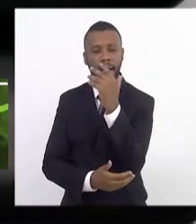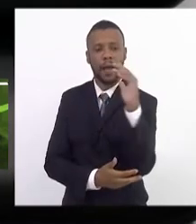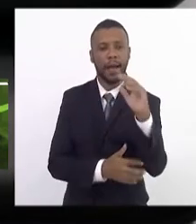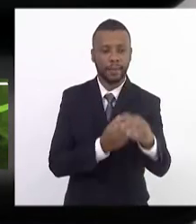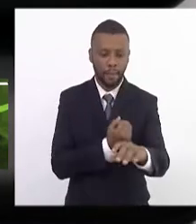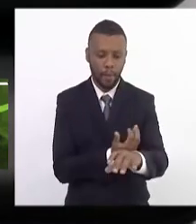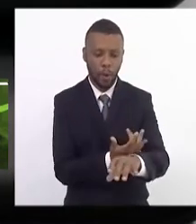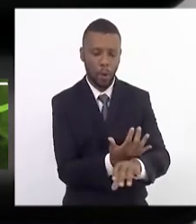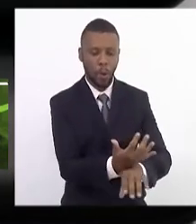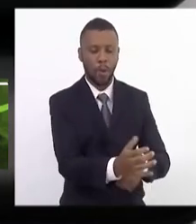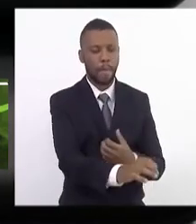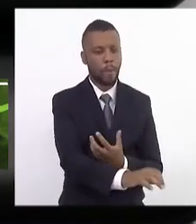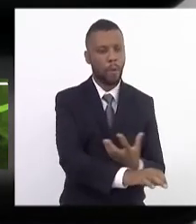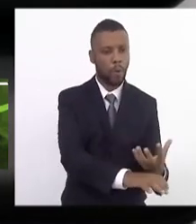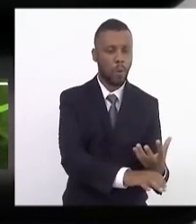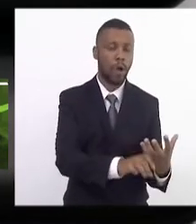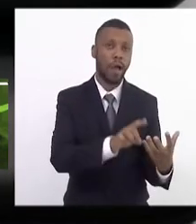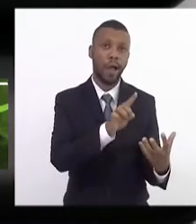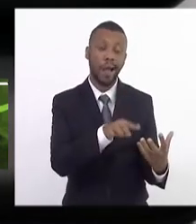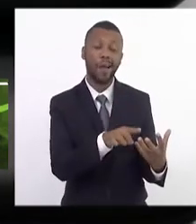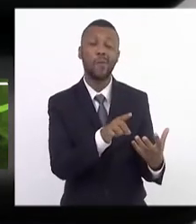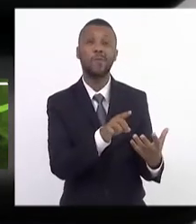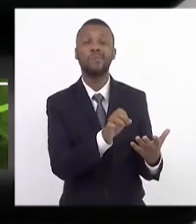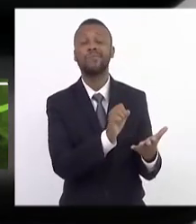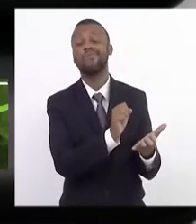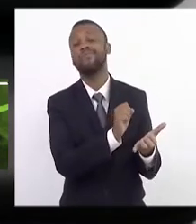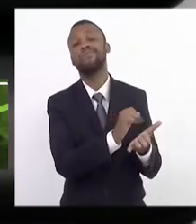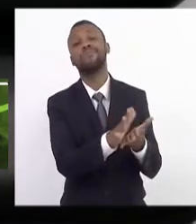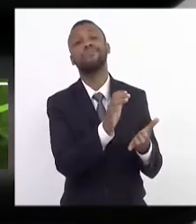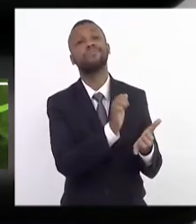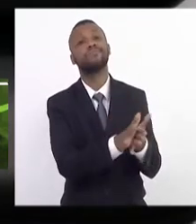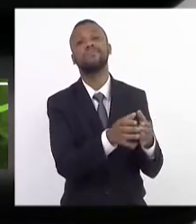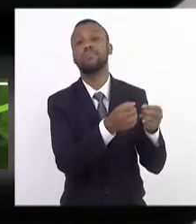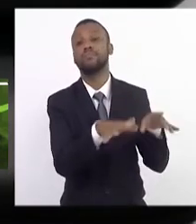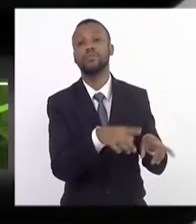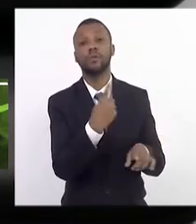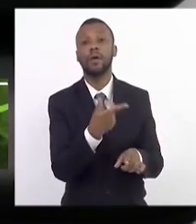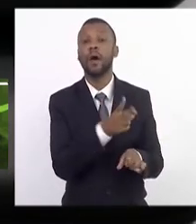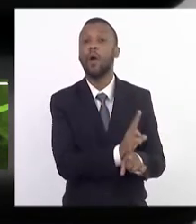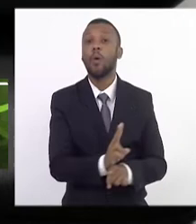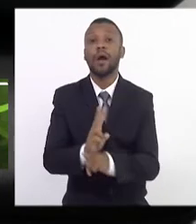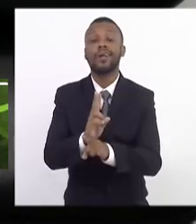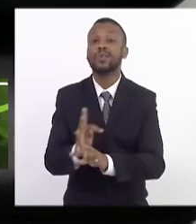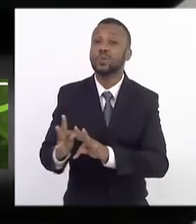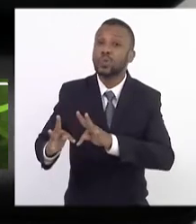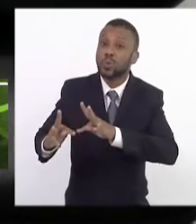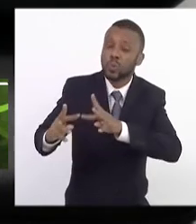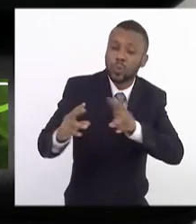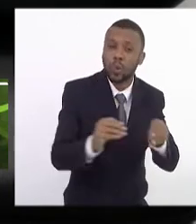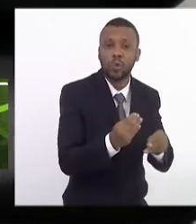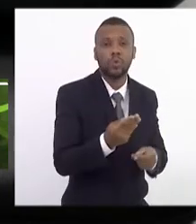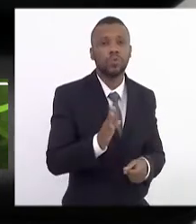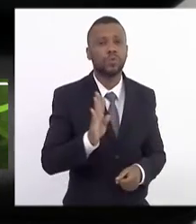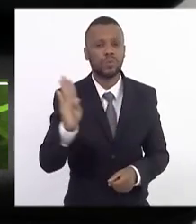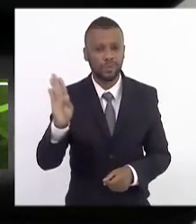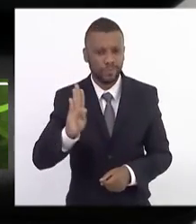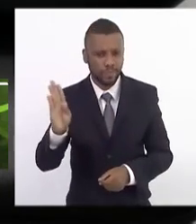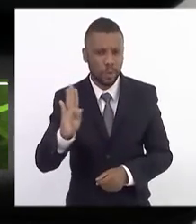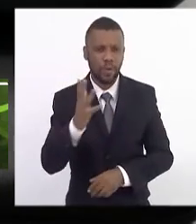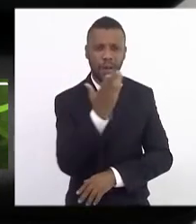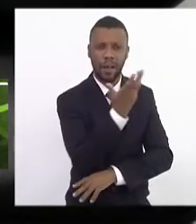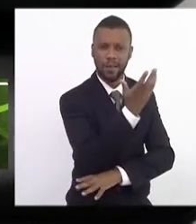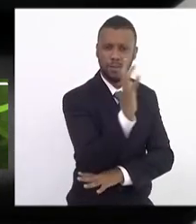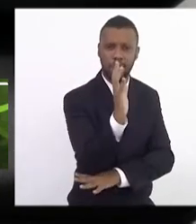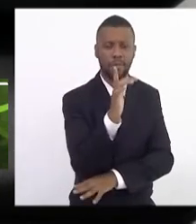Mata Atlântica seria um desperdício, porque a gente deveria cuidar de todos os biomas. Então a gente optou por expandir